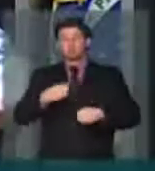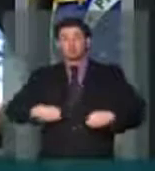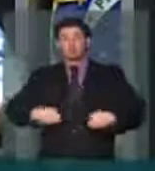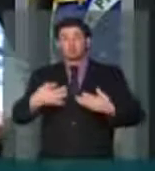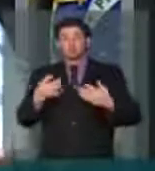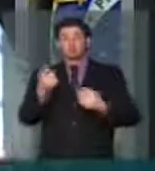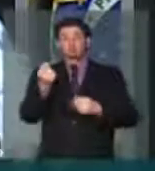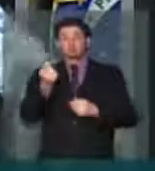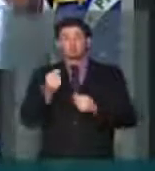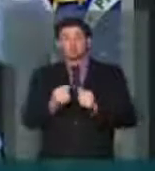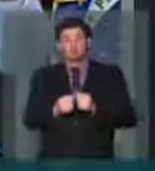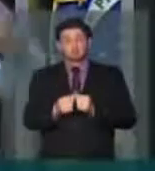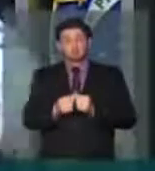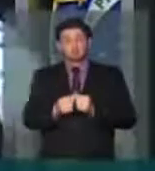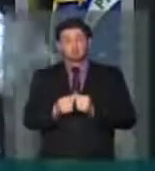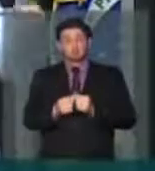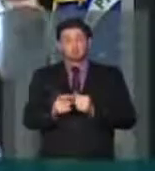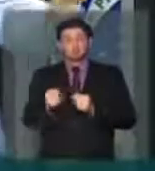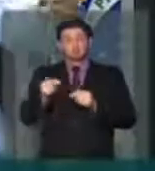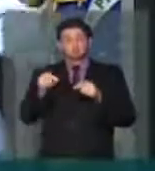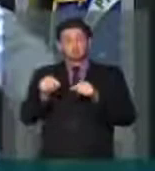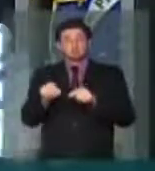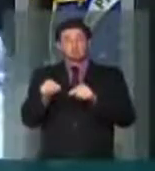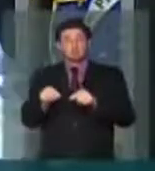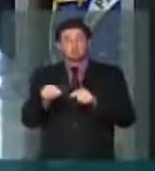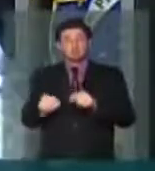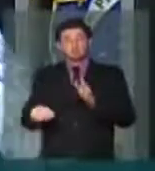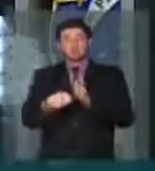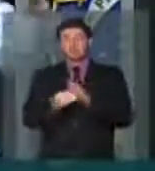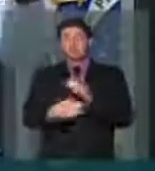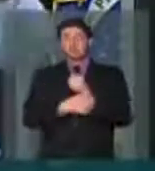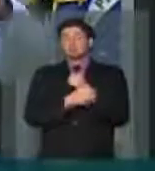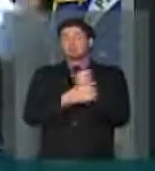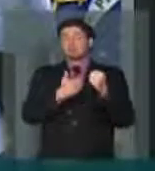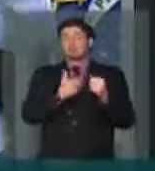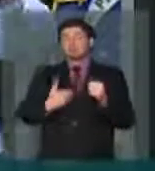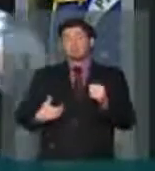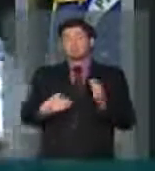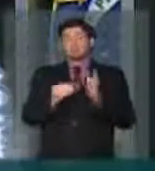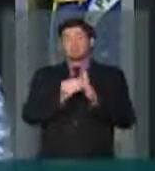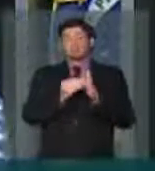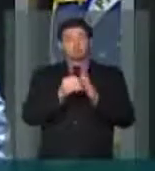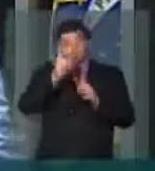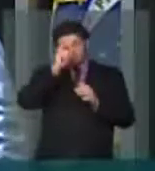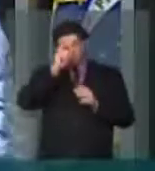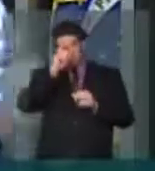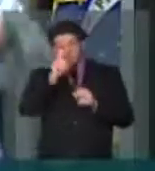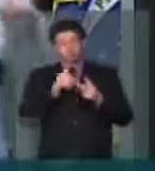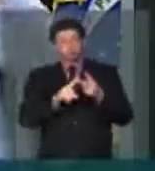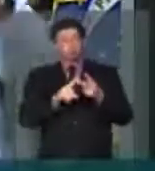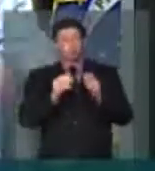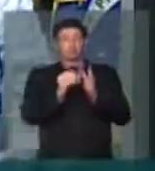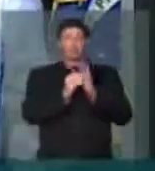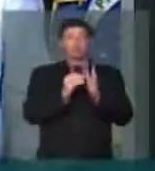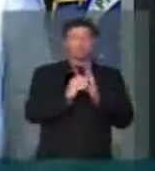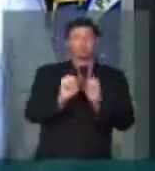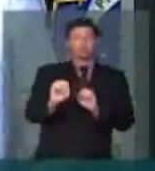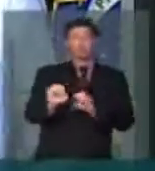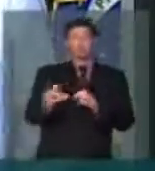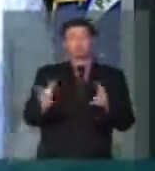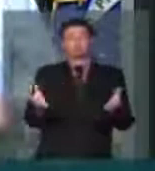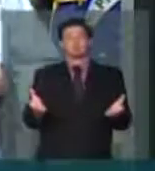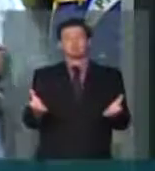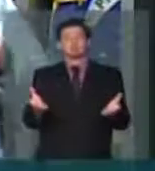gastando dinheiro, dinheiro esse que falta para a segurança pública, que falta para os hospitais, que falta para a